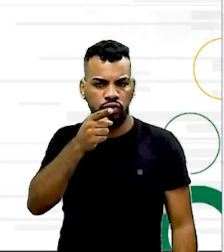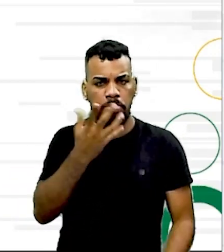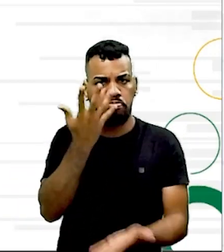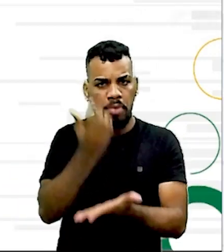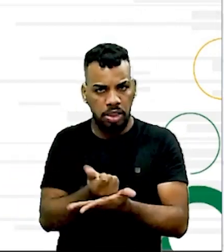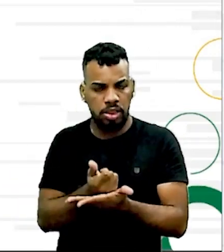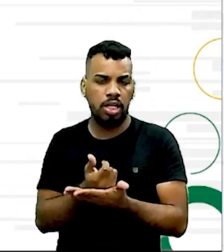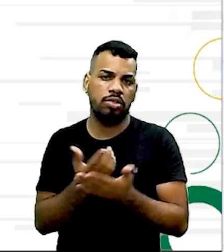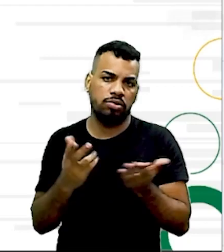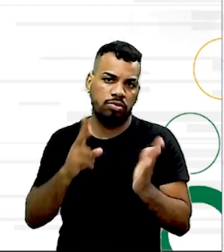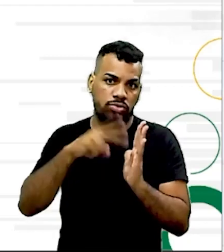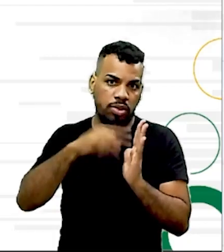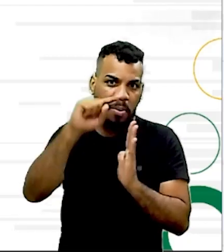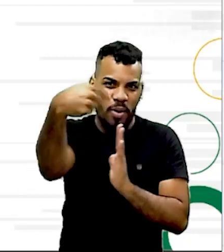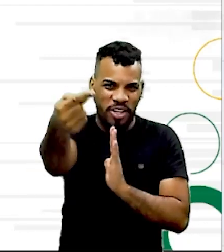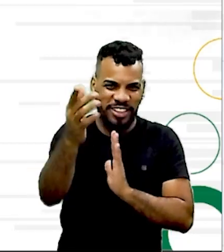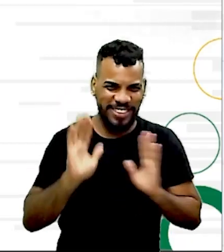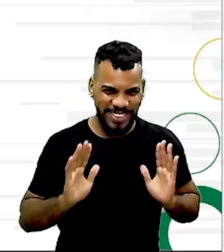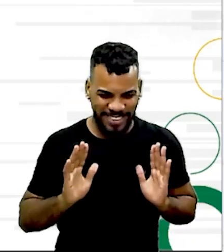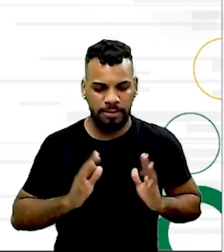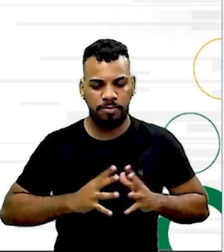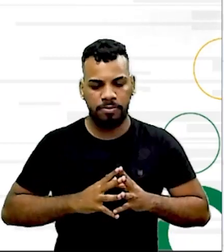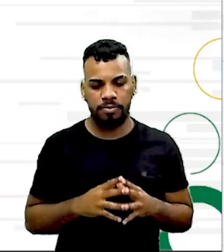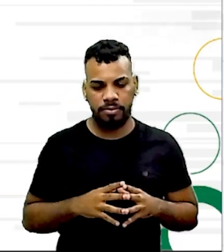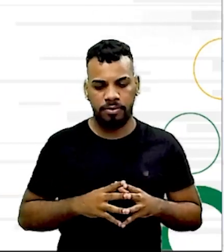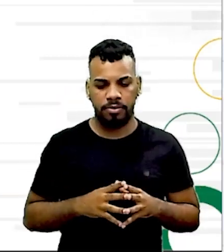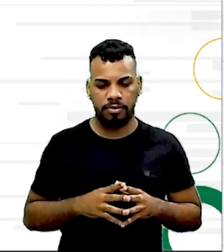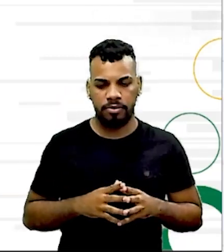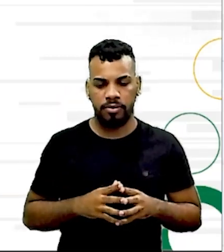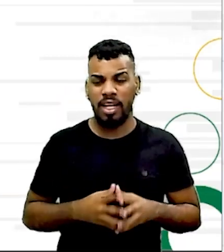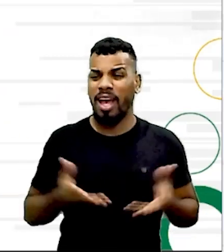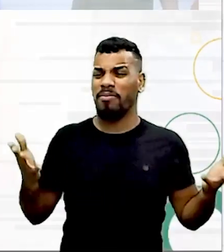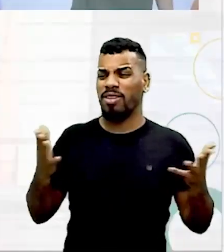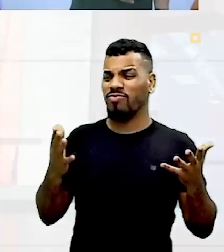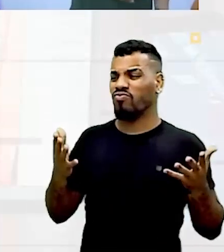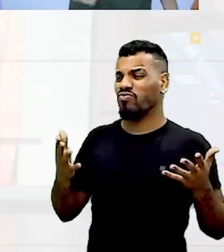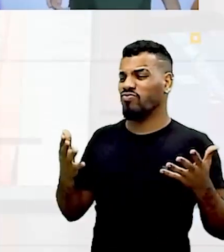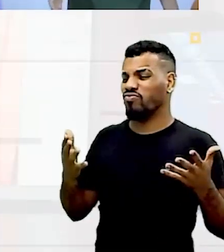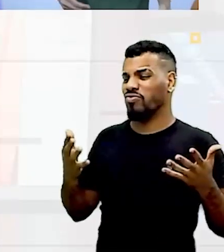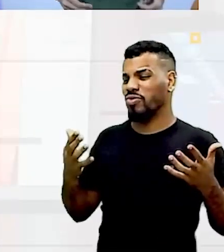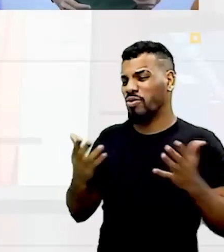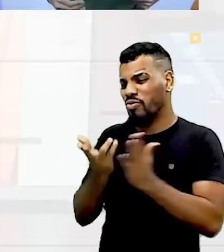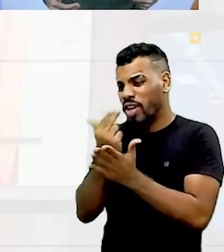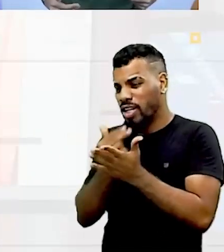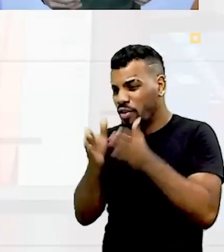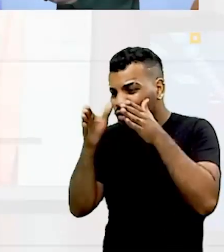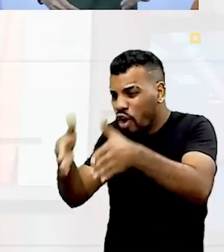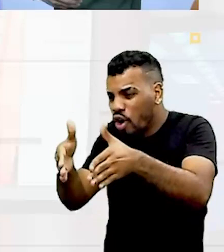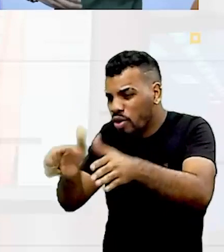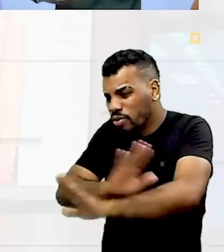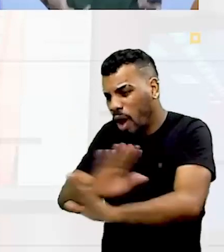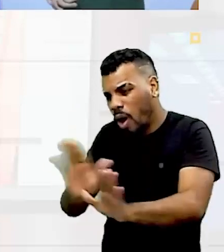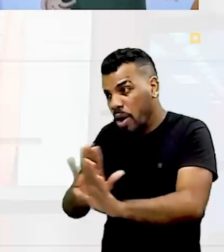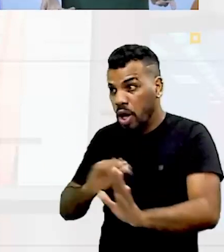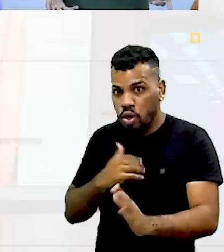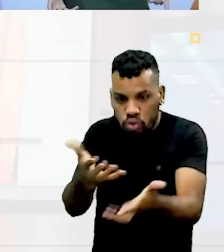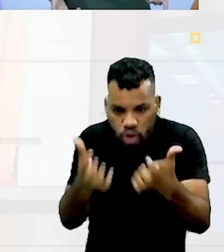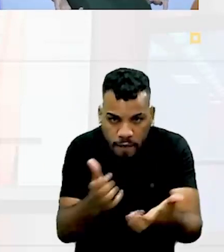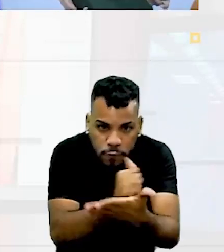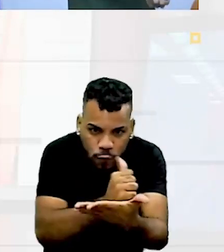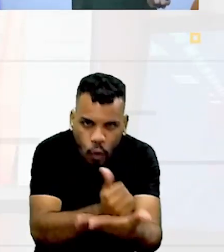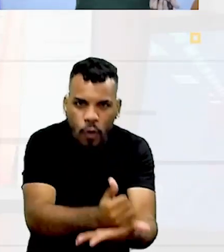baixar na internet e dar uma lidinha depois. Ah, mas eu não quero focar na questão de desenho. Meu negócio é jogo